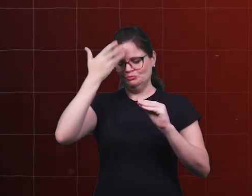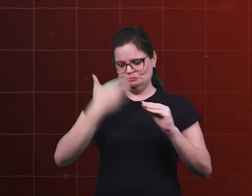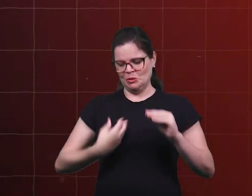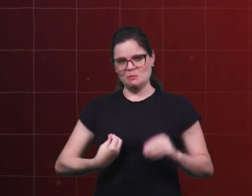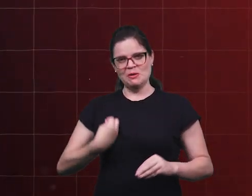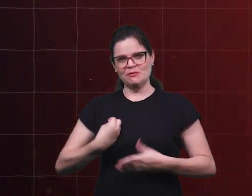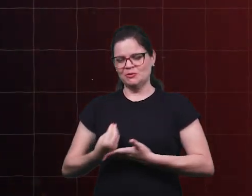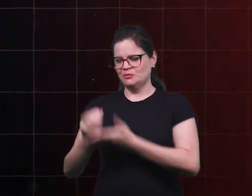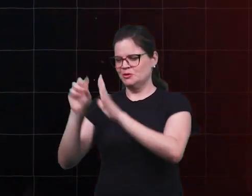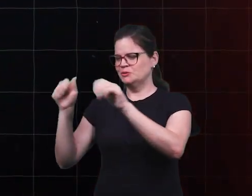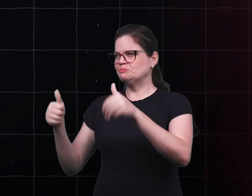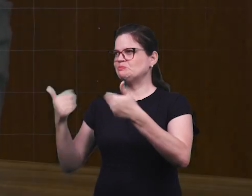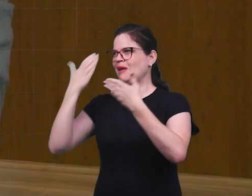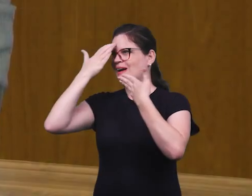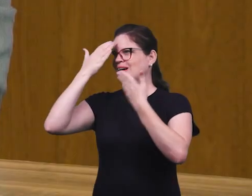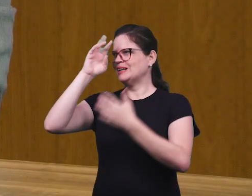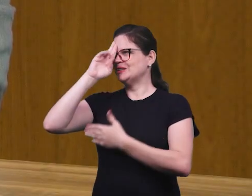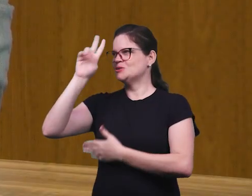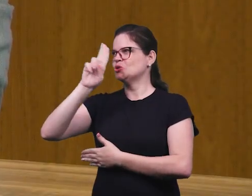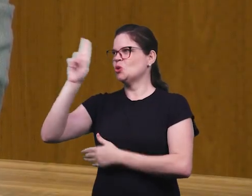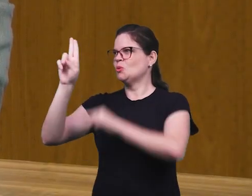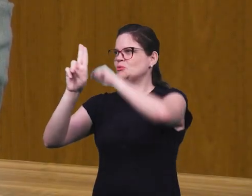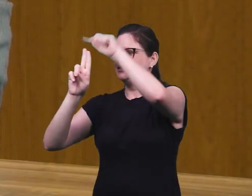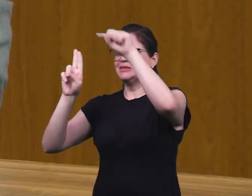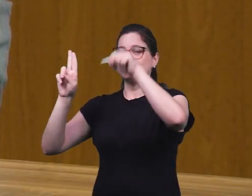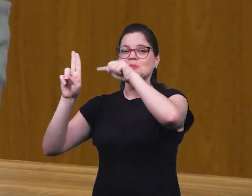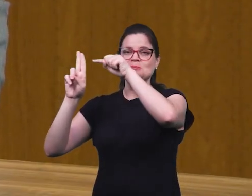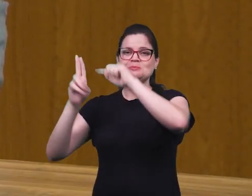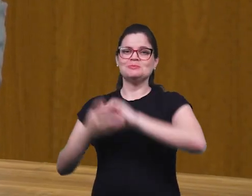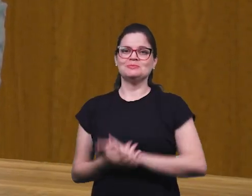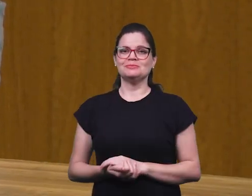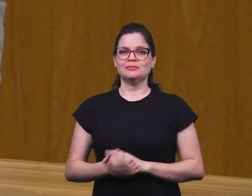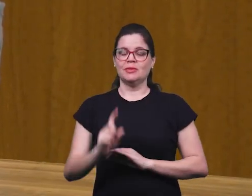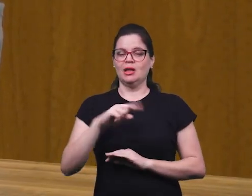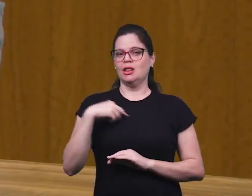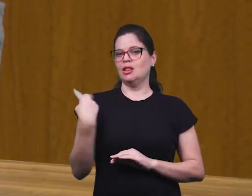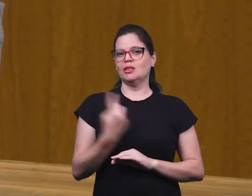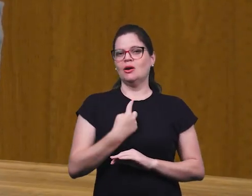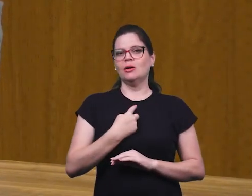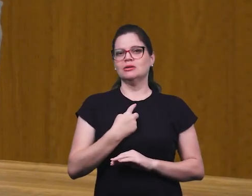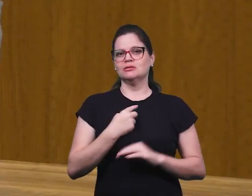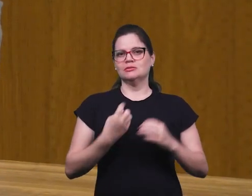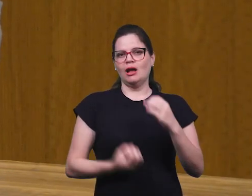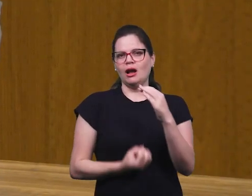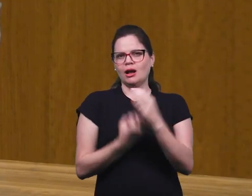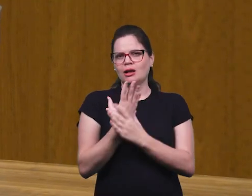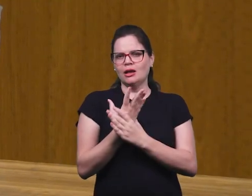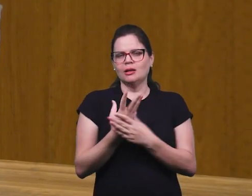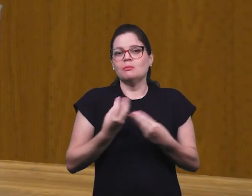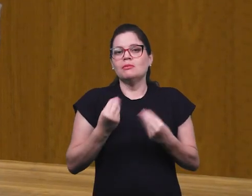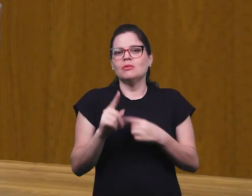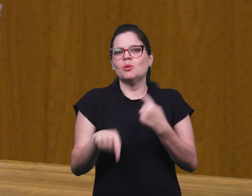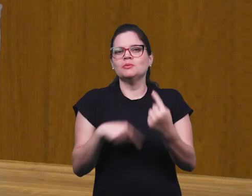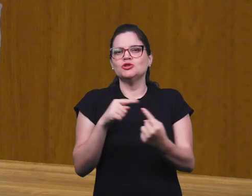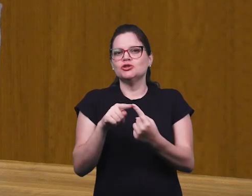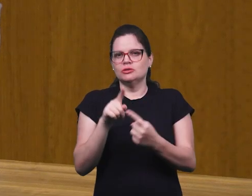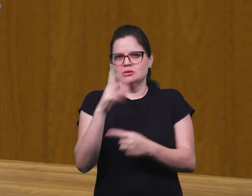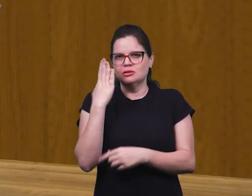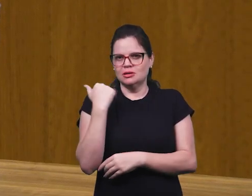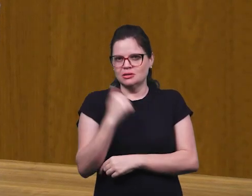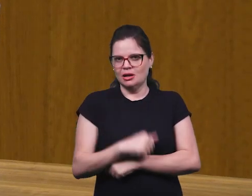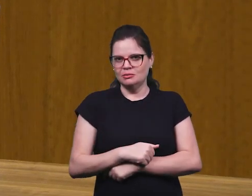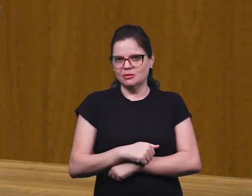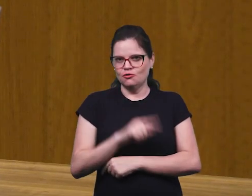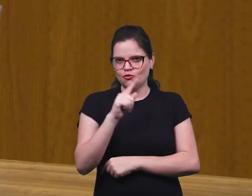bendiga o seu santo nome. O homem, ele foi criado com um objetivo. Você sabe qual objetivo você